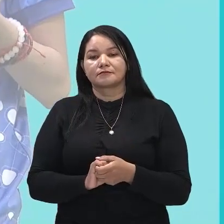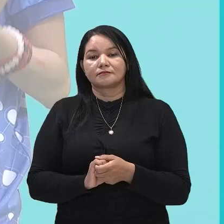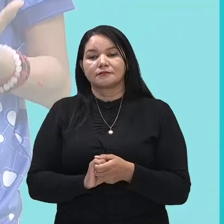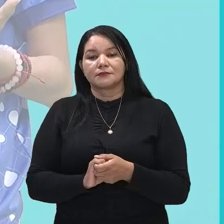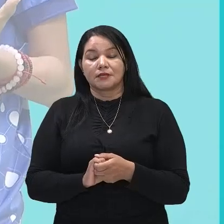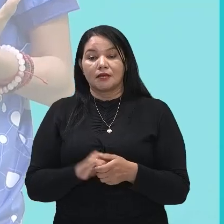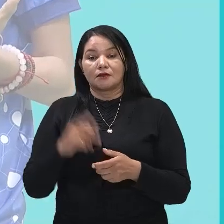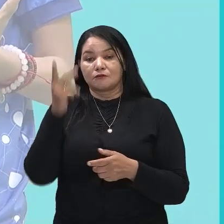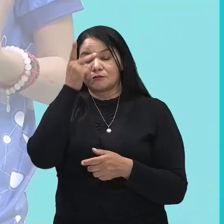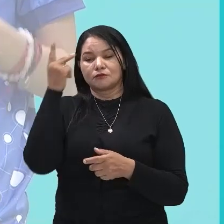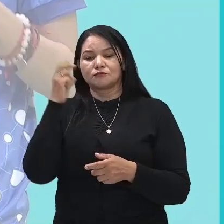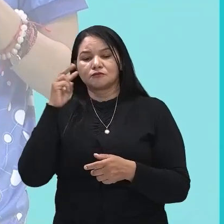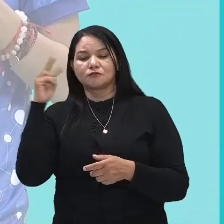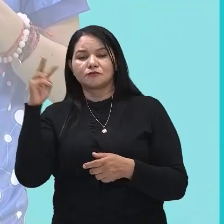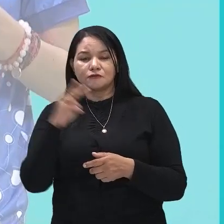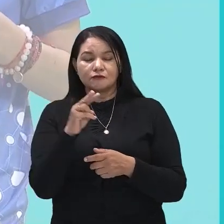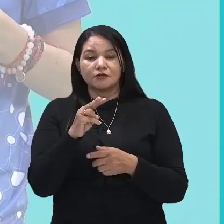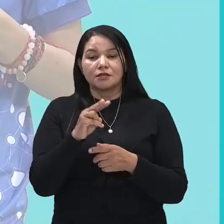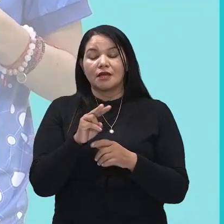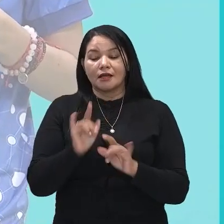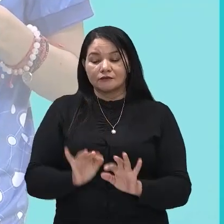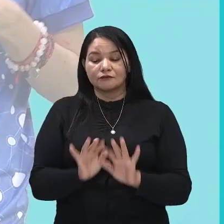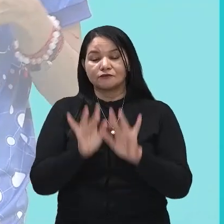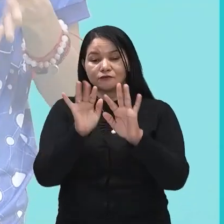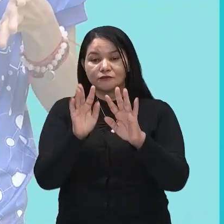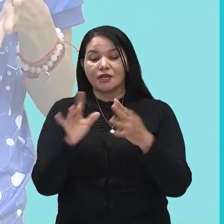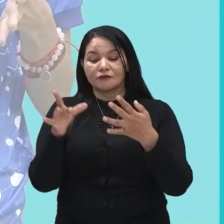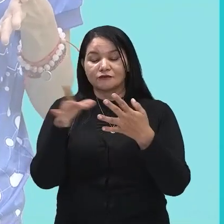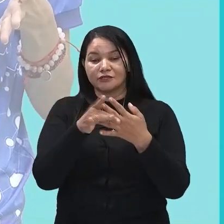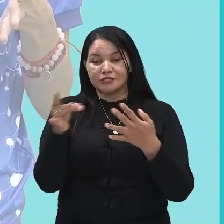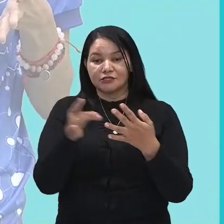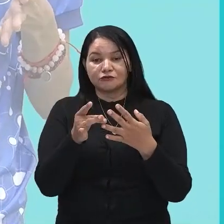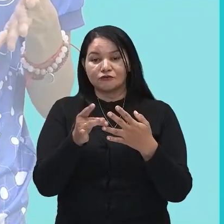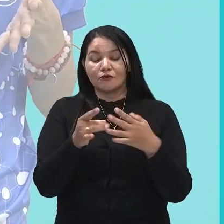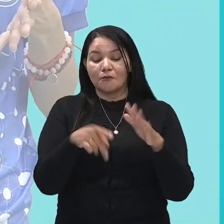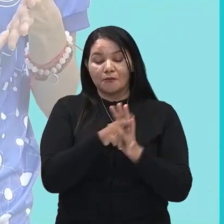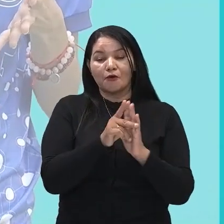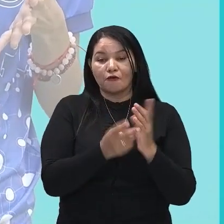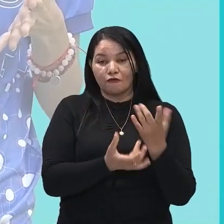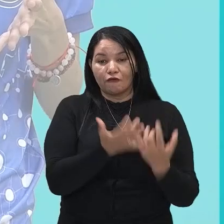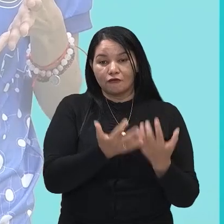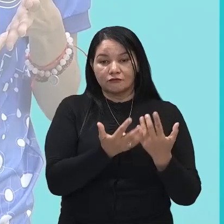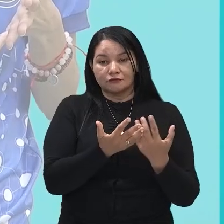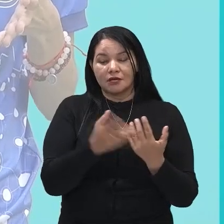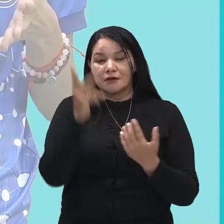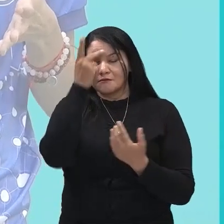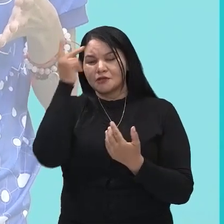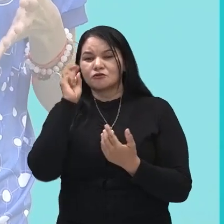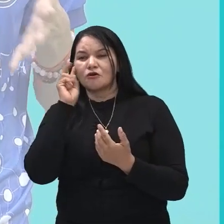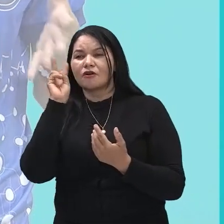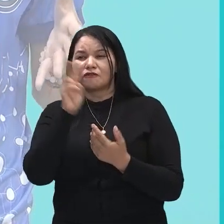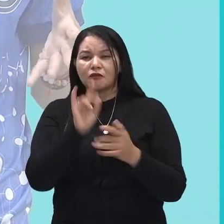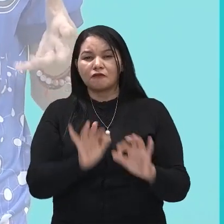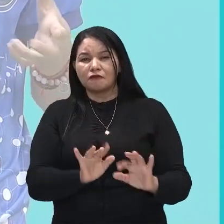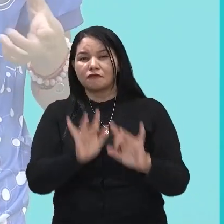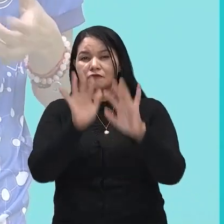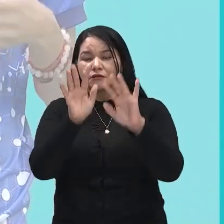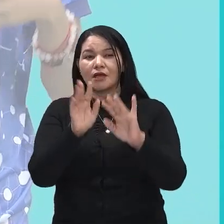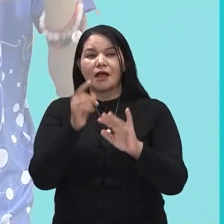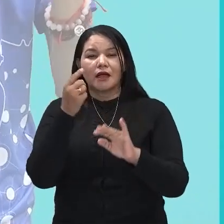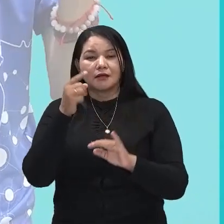signo de fogo. Sendo assim, quando olhamos uma fumaça, já imaginamos que está ocorrendo